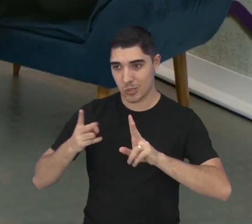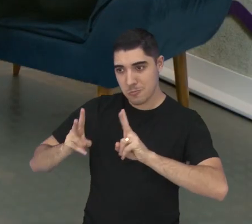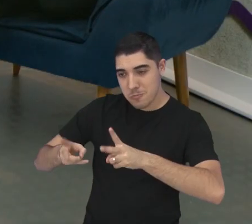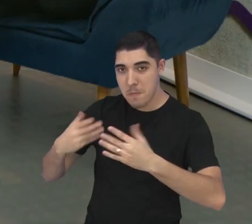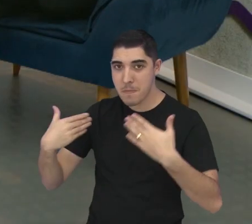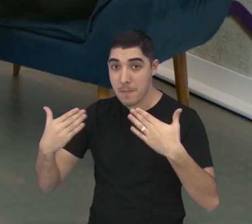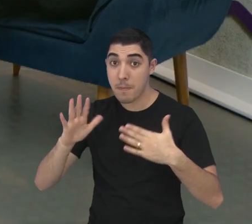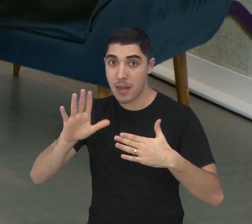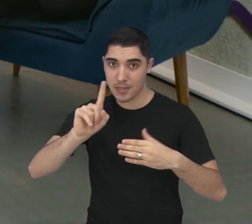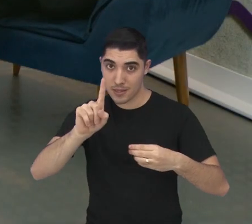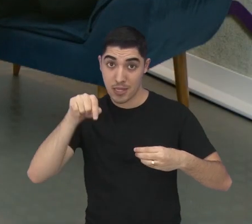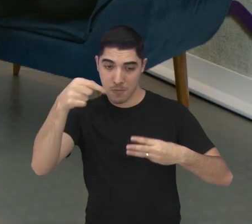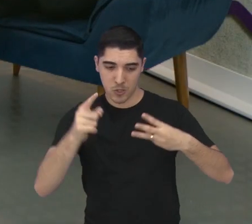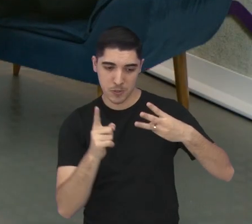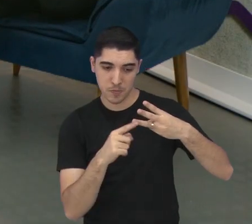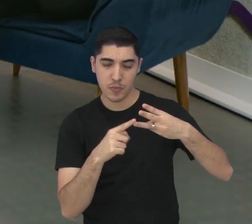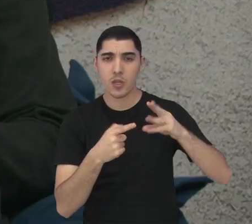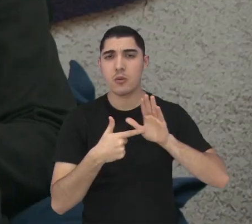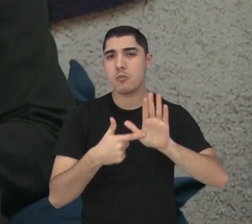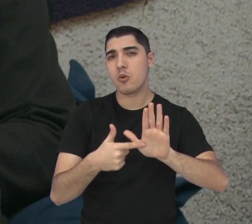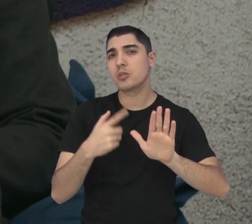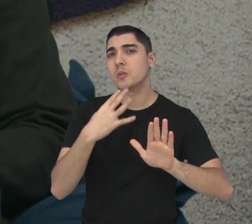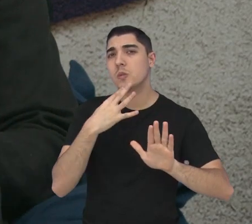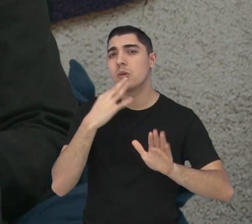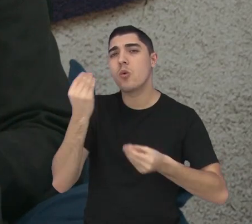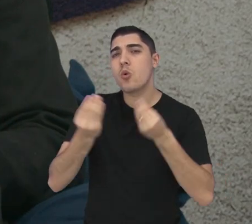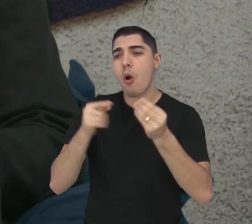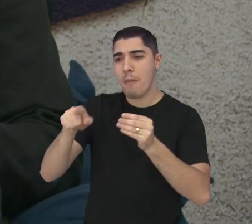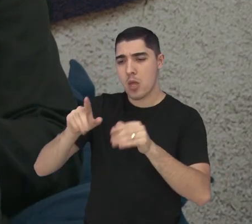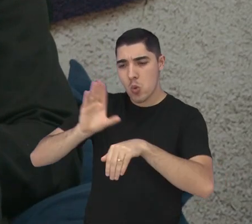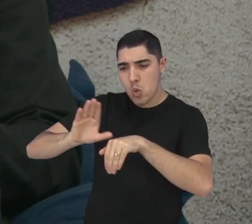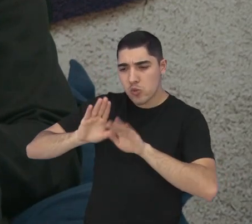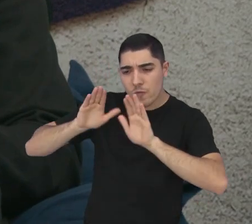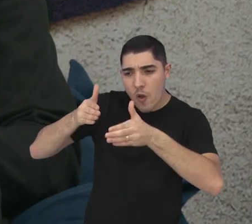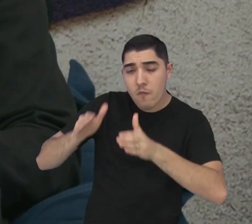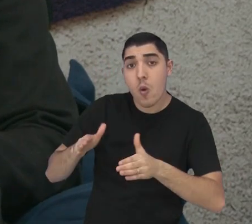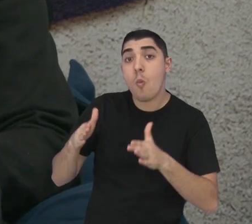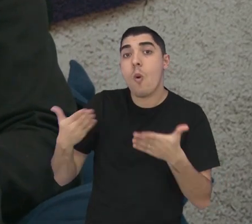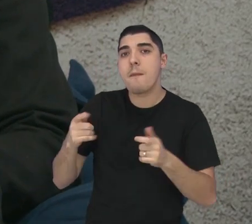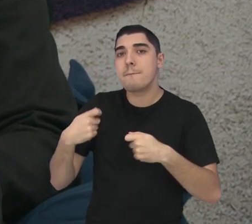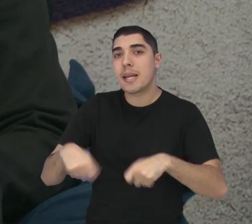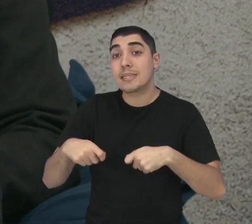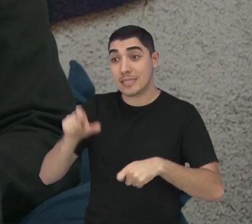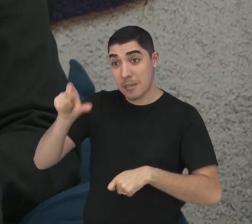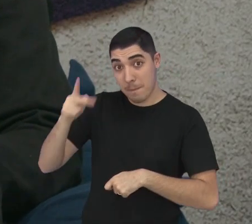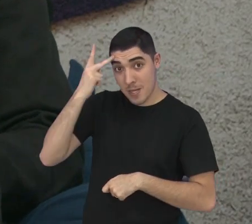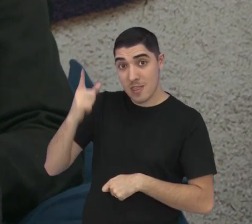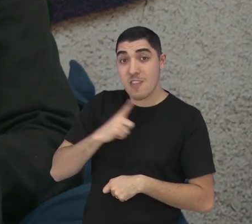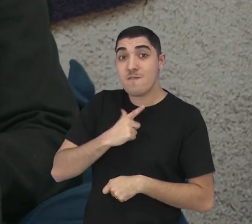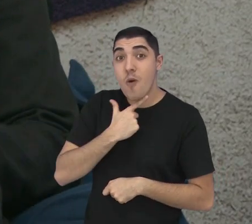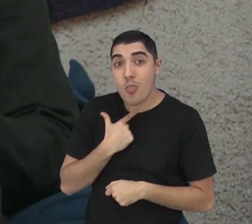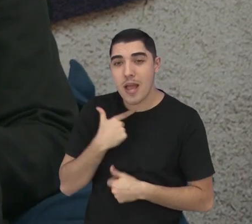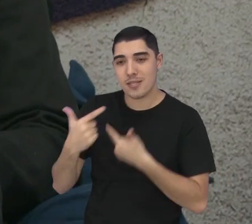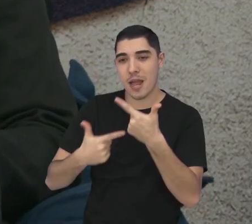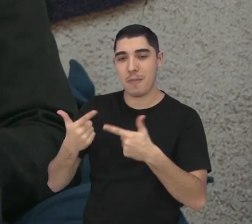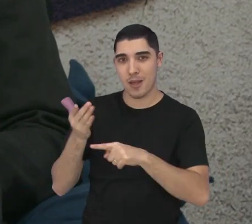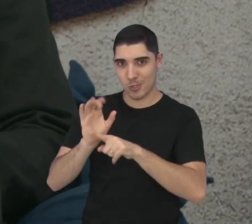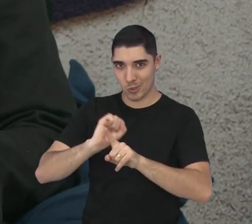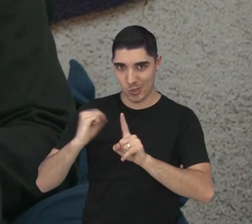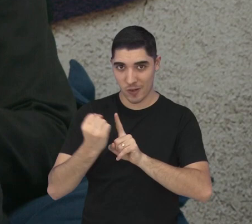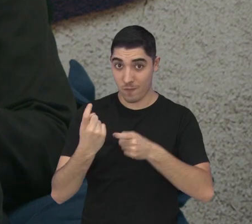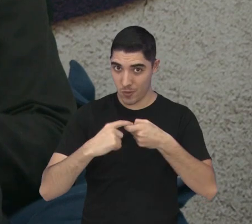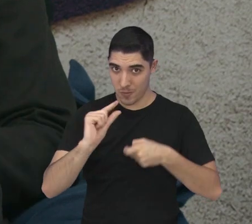já continua o nosso papo. No próximo bloco, a gente vai conhecer as especializações necessárias para quem deseja ser